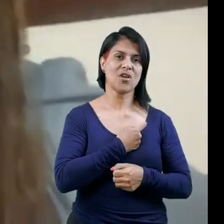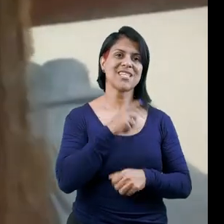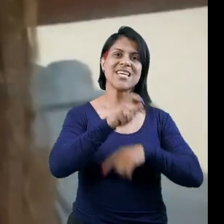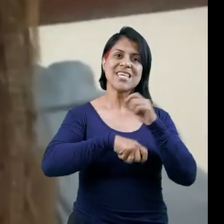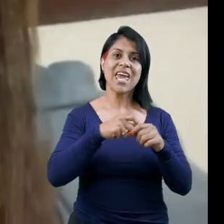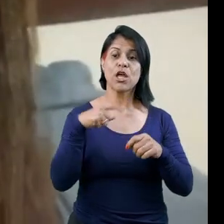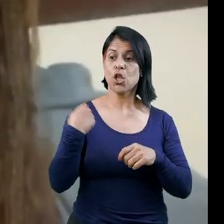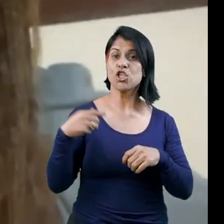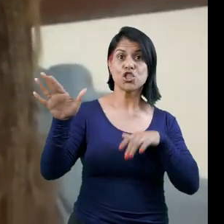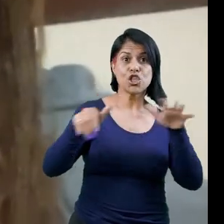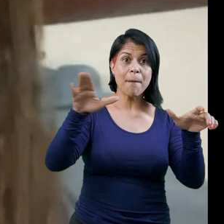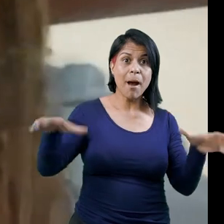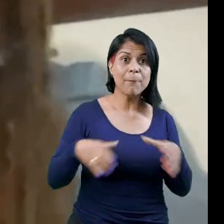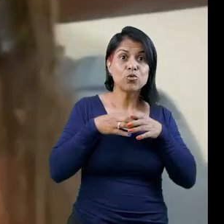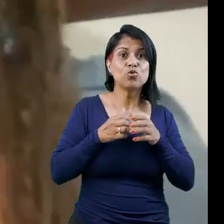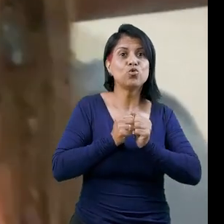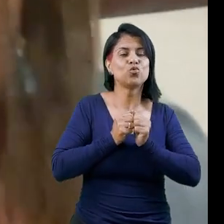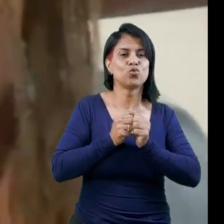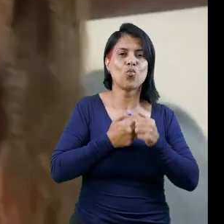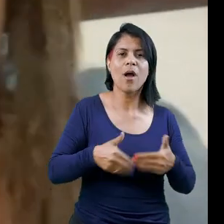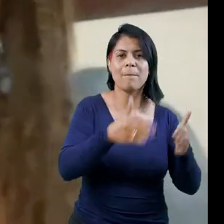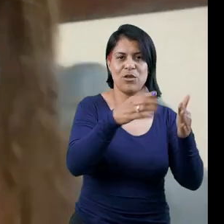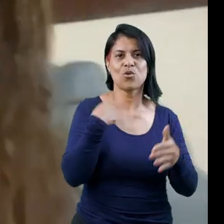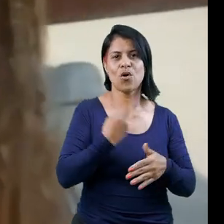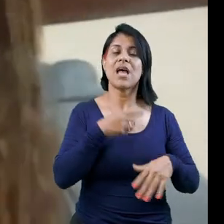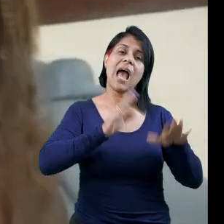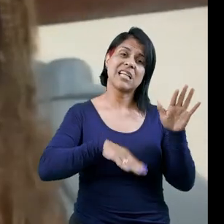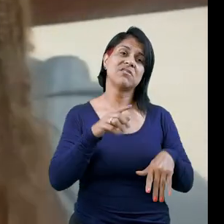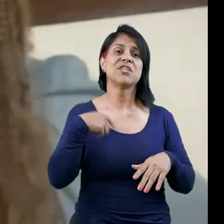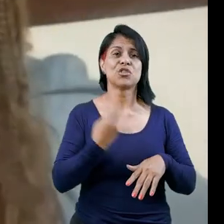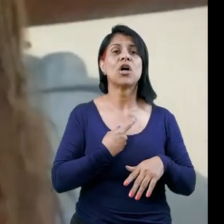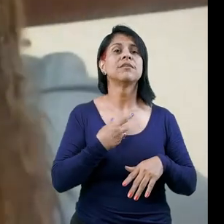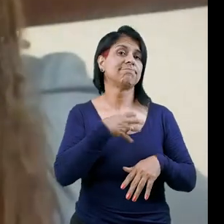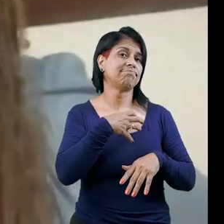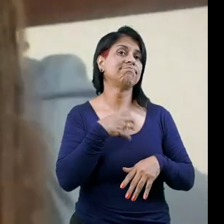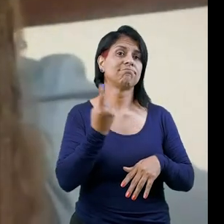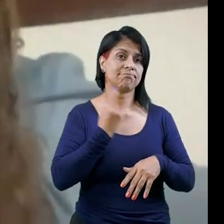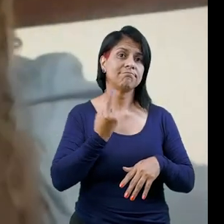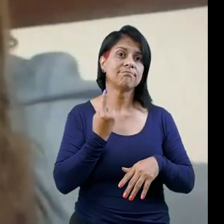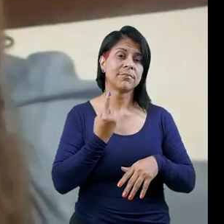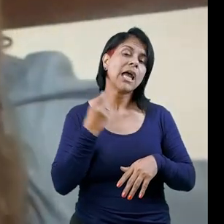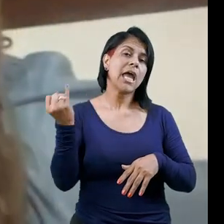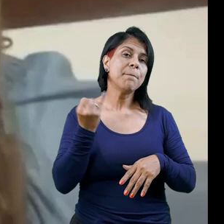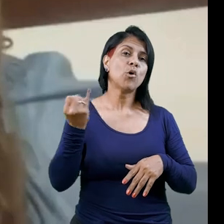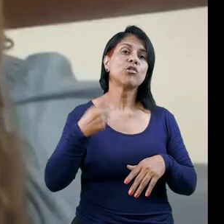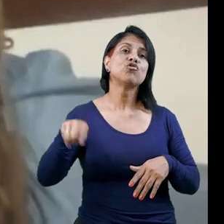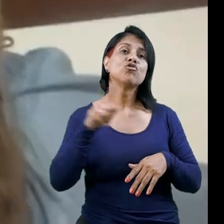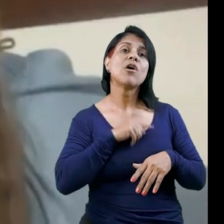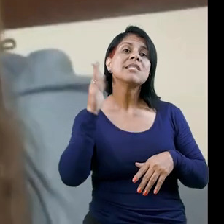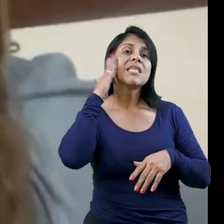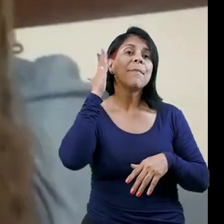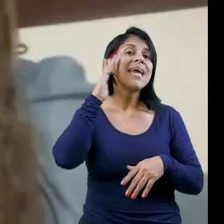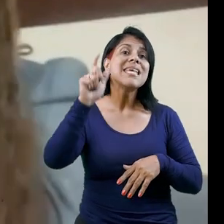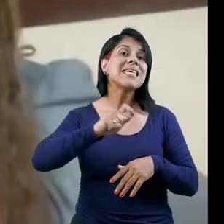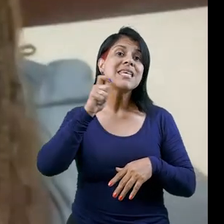para nos acompanhar nessa nossa jornada, muitas das vezes solitária. É importante saber com quem a gente está junto.